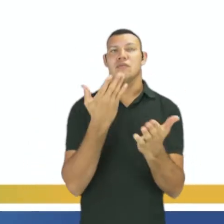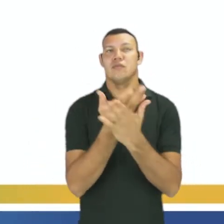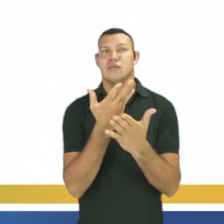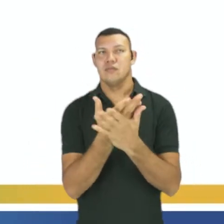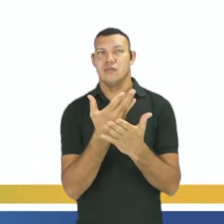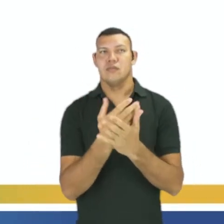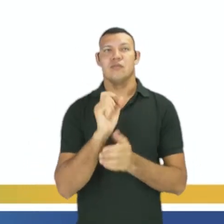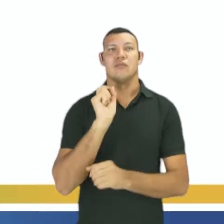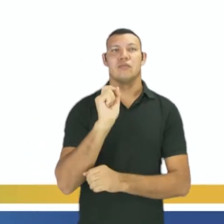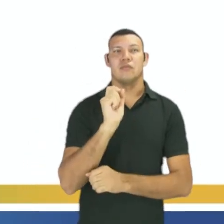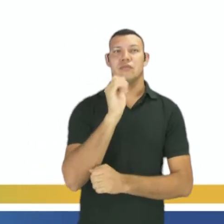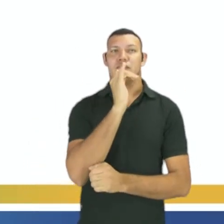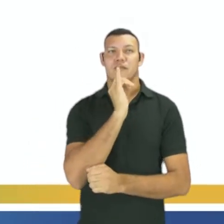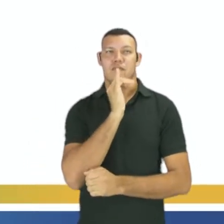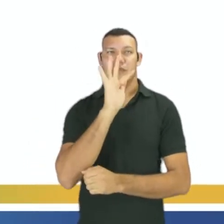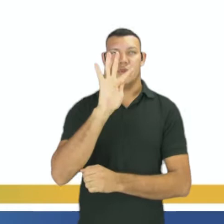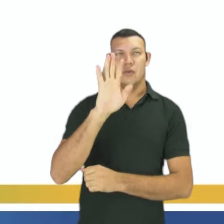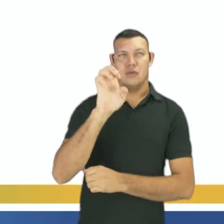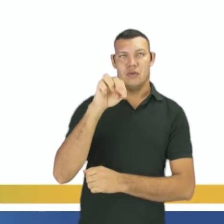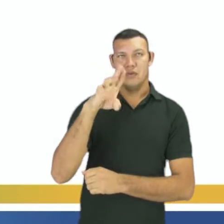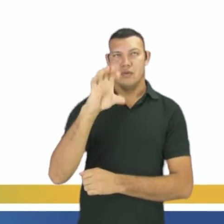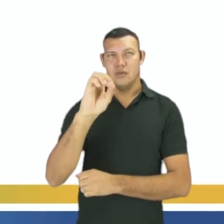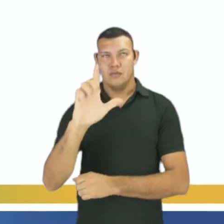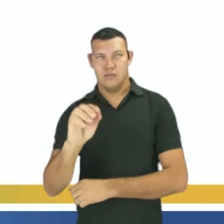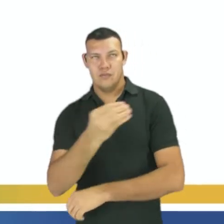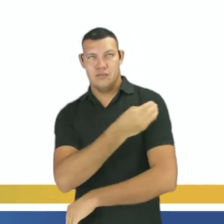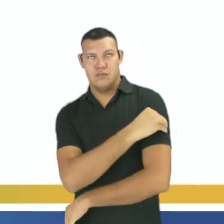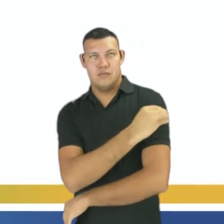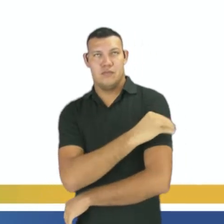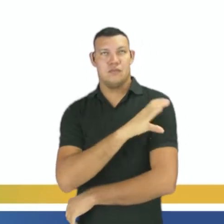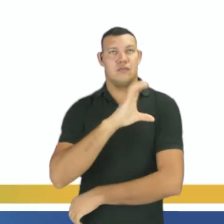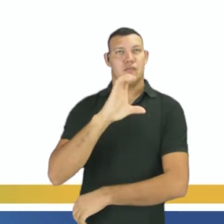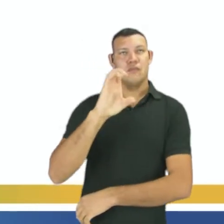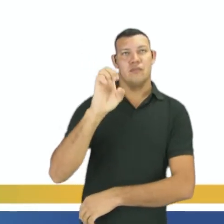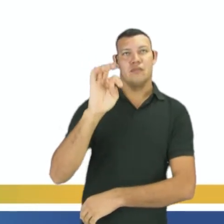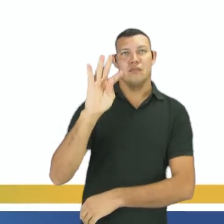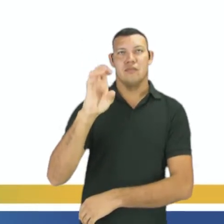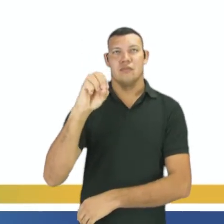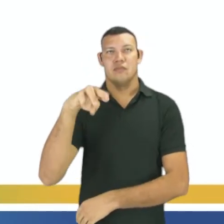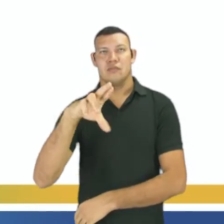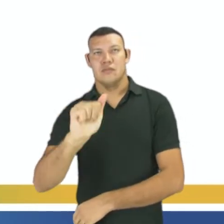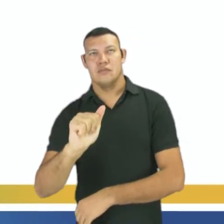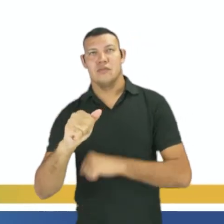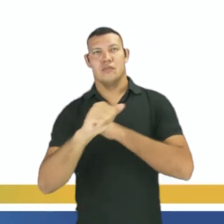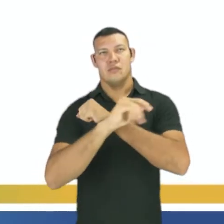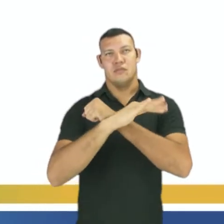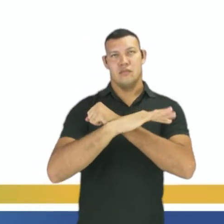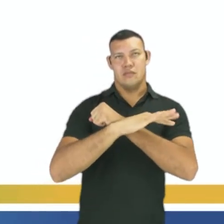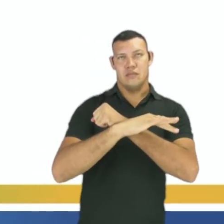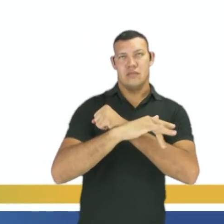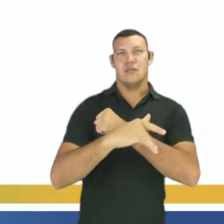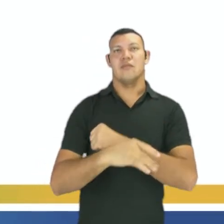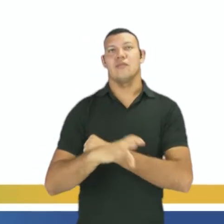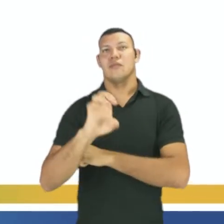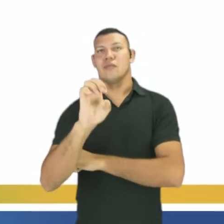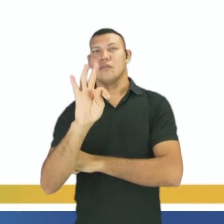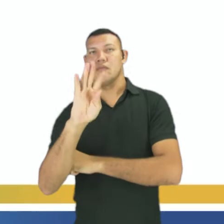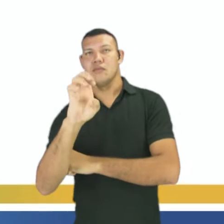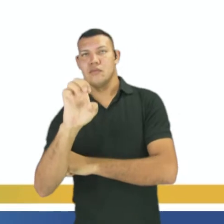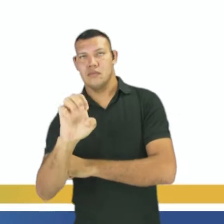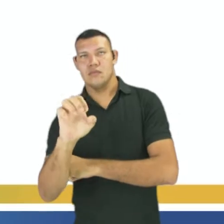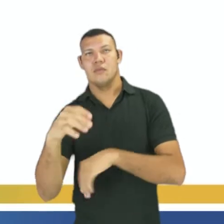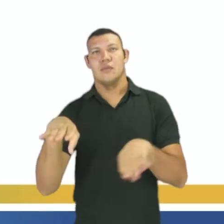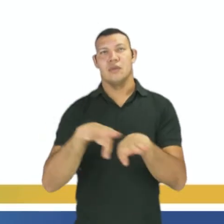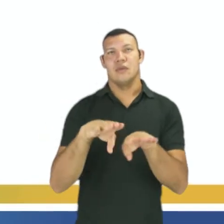o éster. Aqui, como nós vemos na imagem, pessoal, aqui nós temos a questão do amendoim,